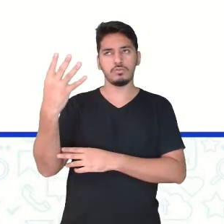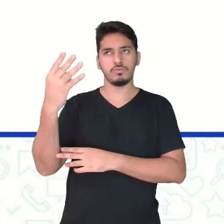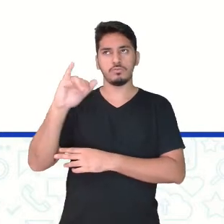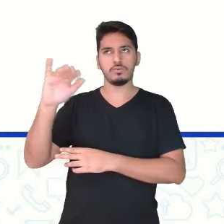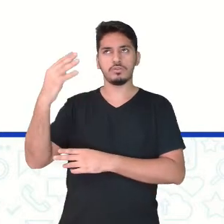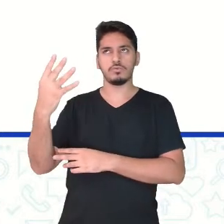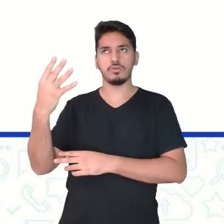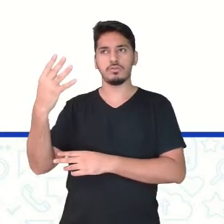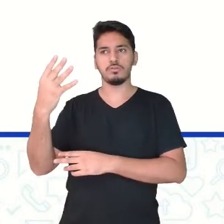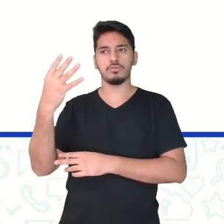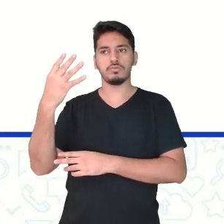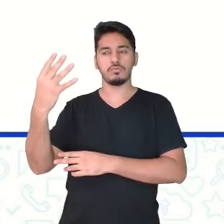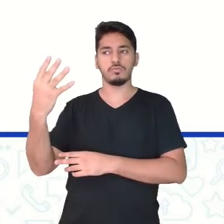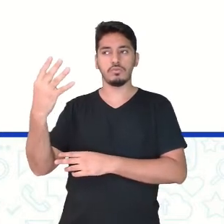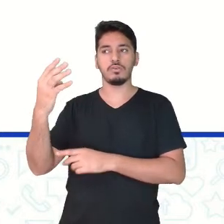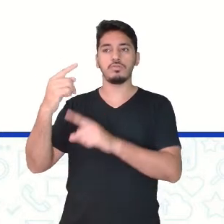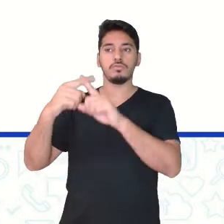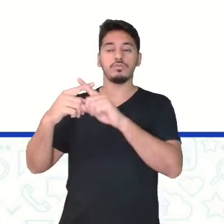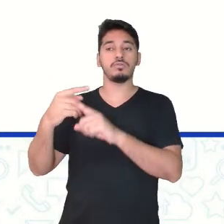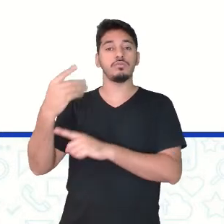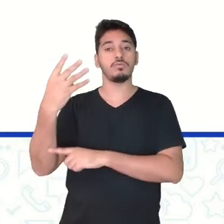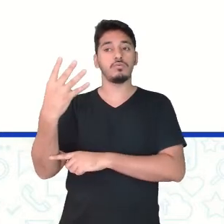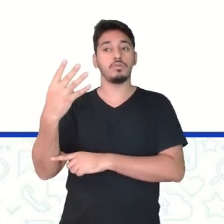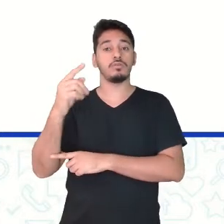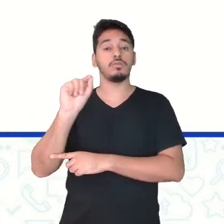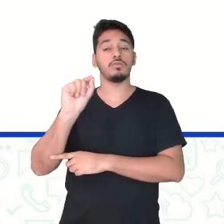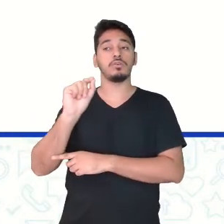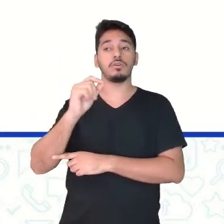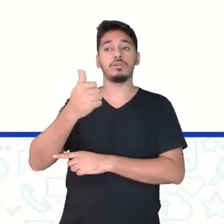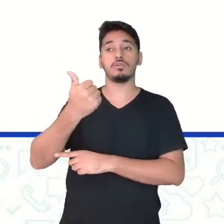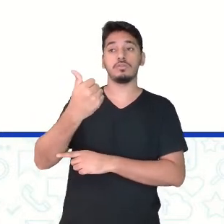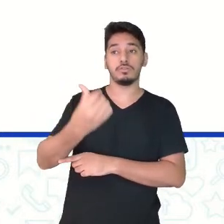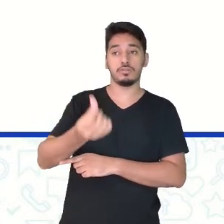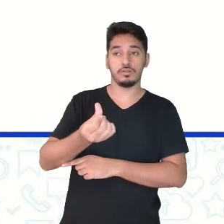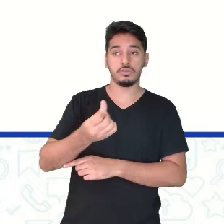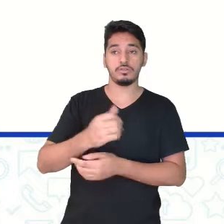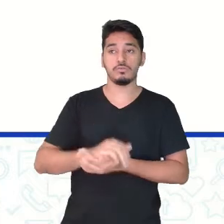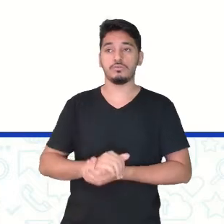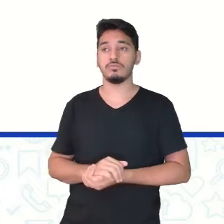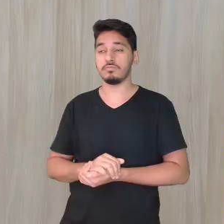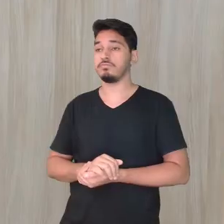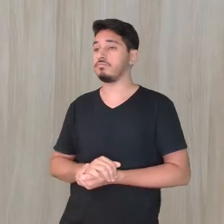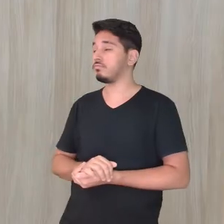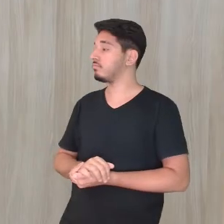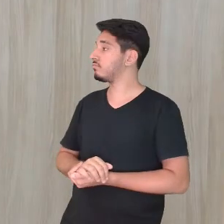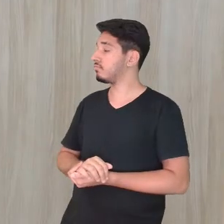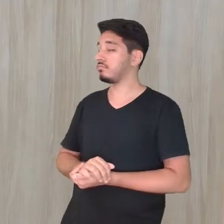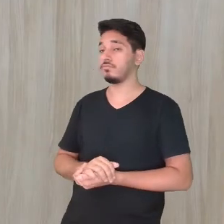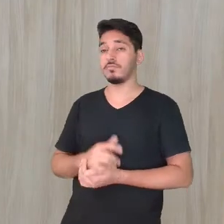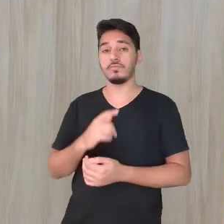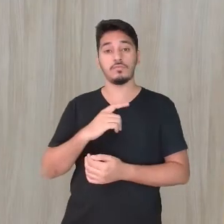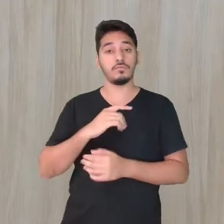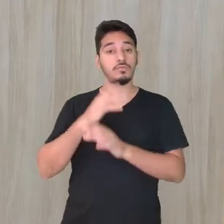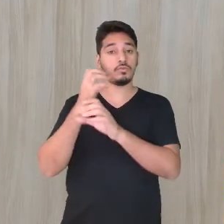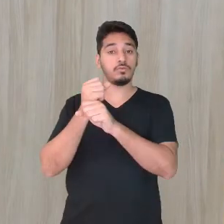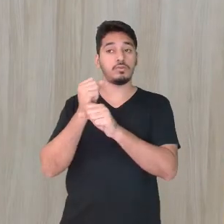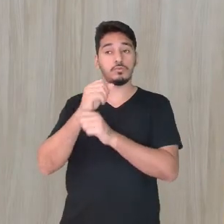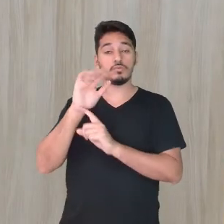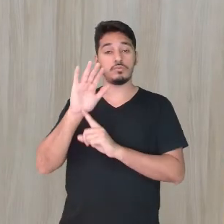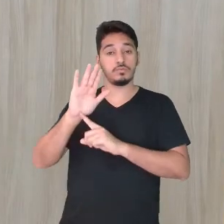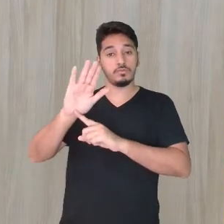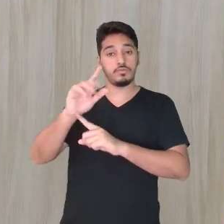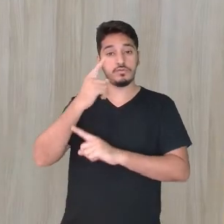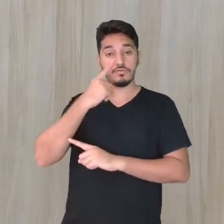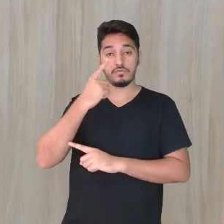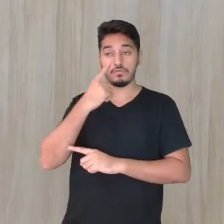tem 4 pontinhos. Multiplicado por 4 dá 16. Então, veja que bateu. Eu vou botar o cálculo aqui para vocês observarem